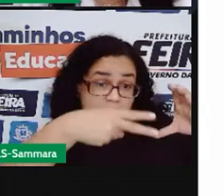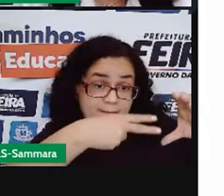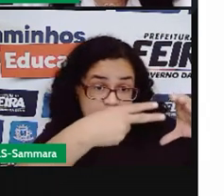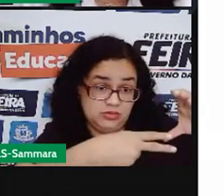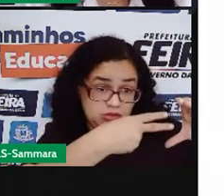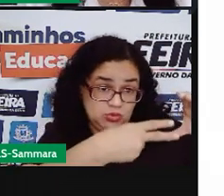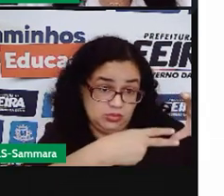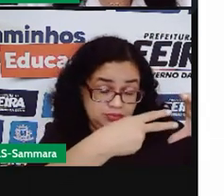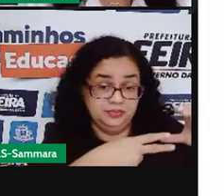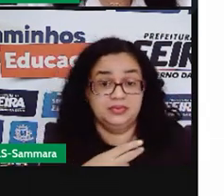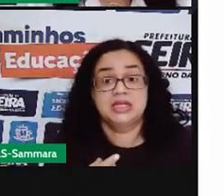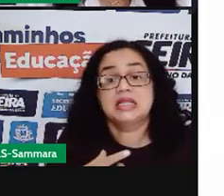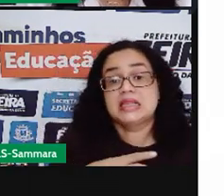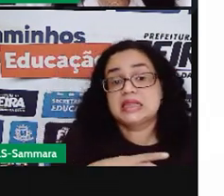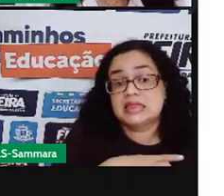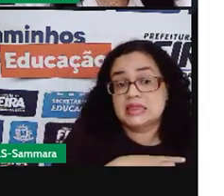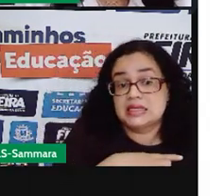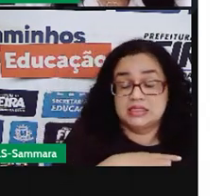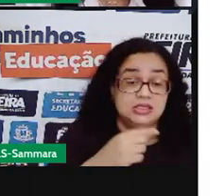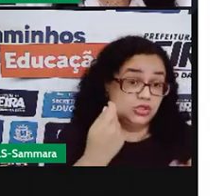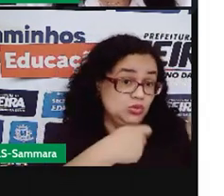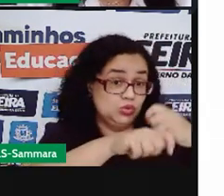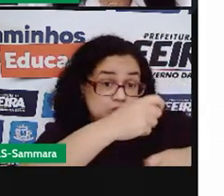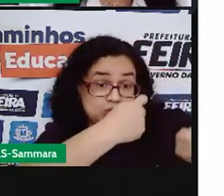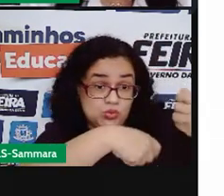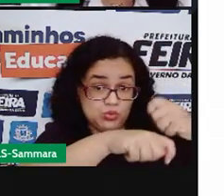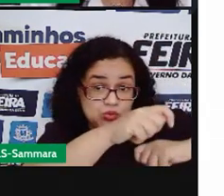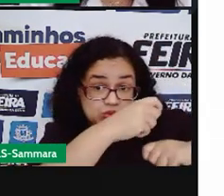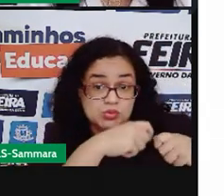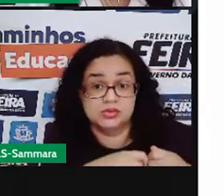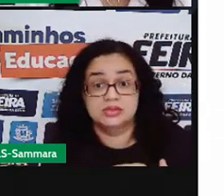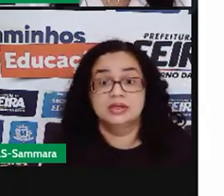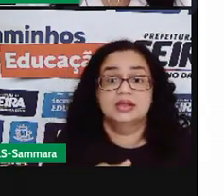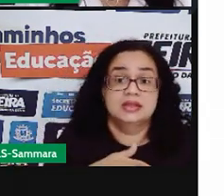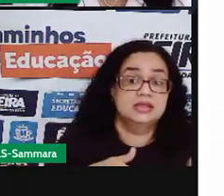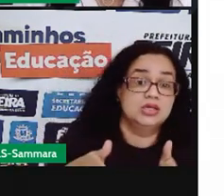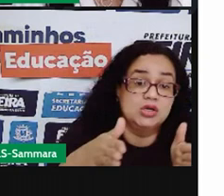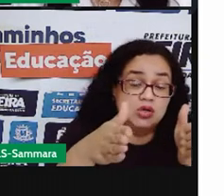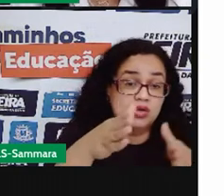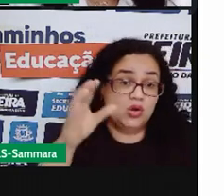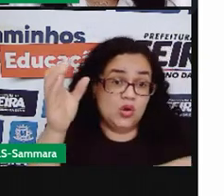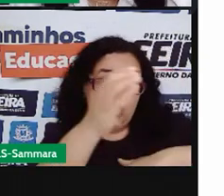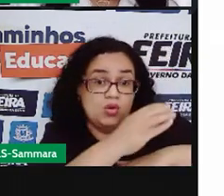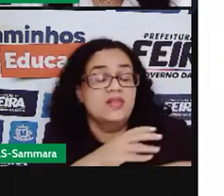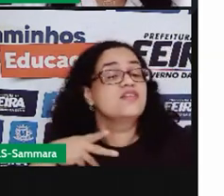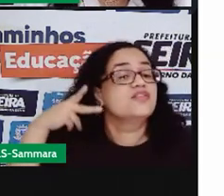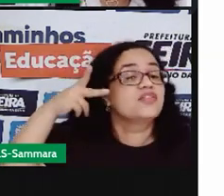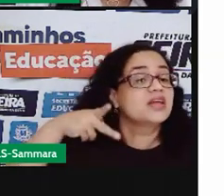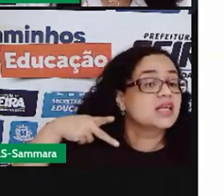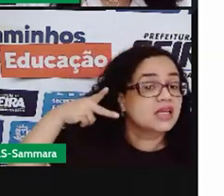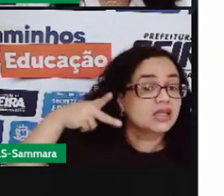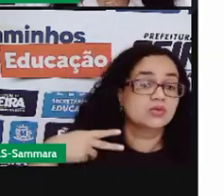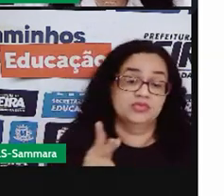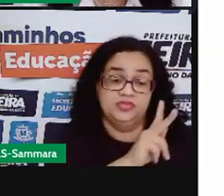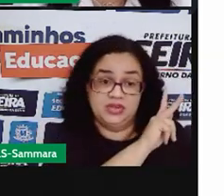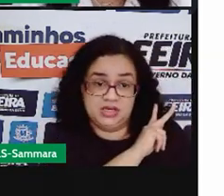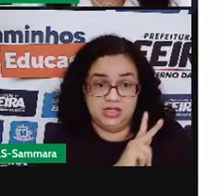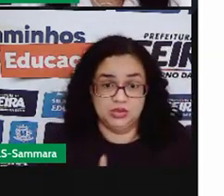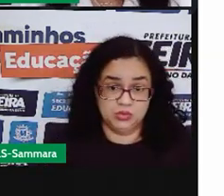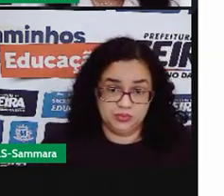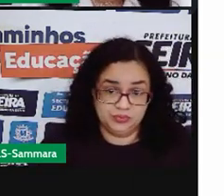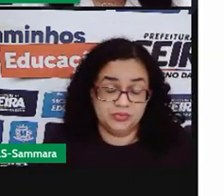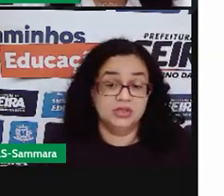Municipal e quem seriam os administradores nas vilas coloniais, vereadores, juízes e